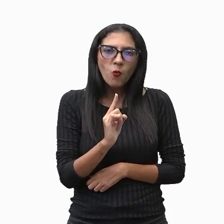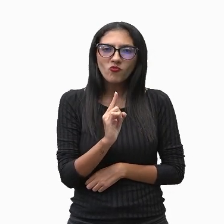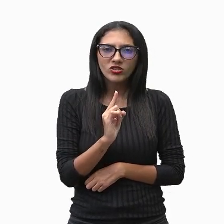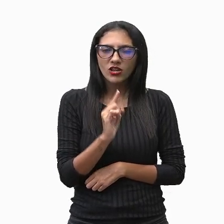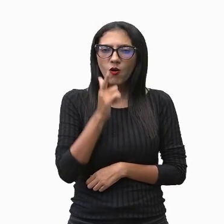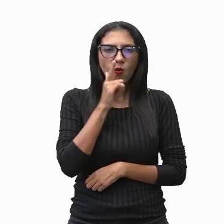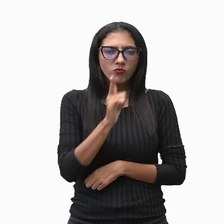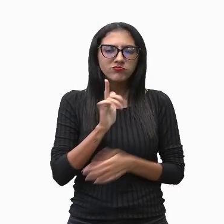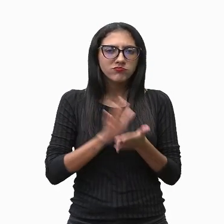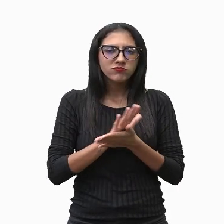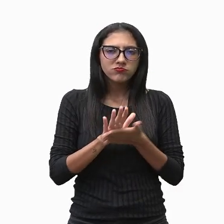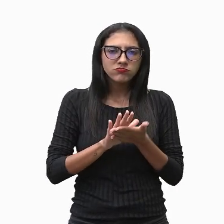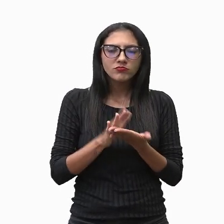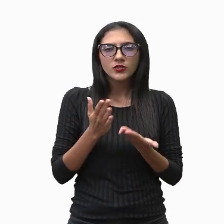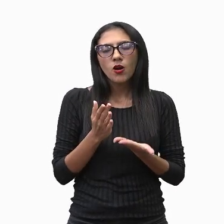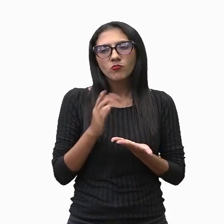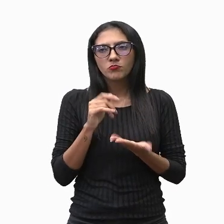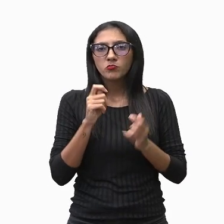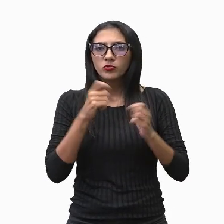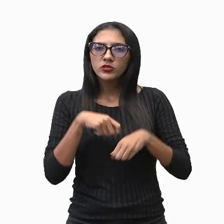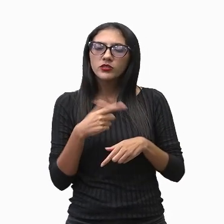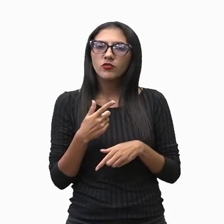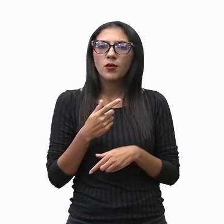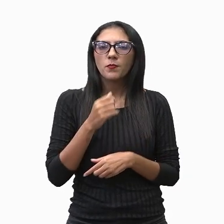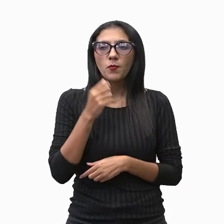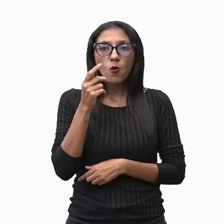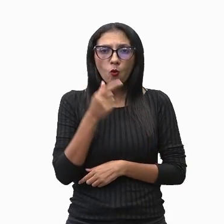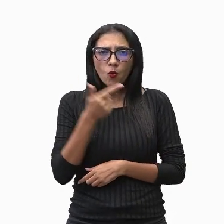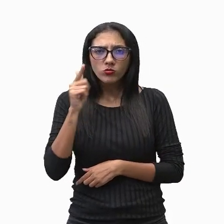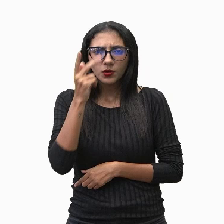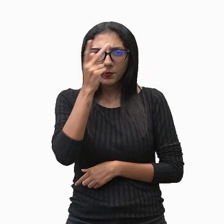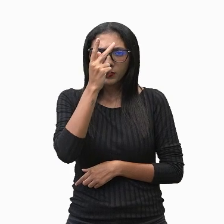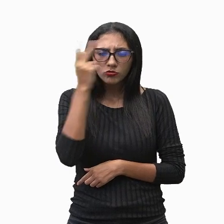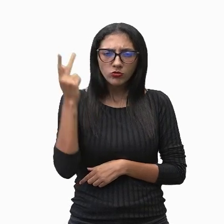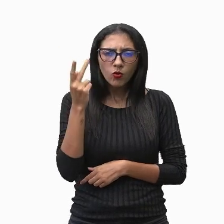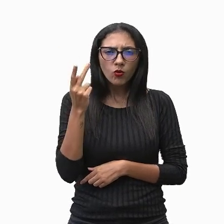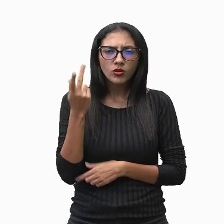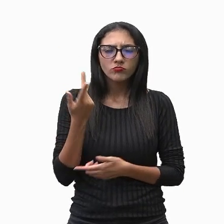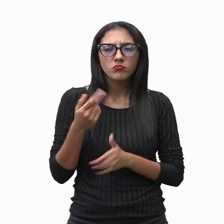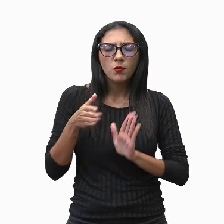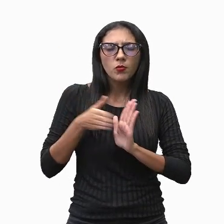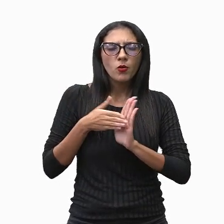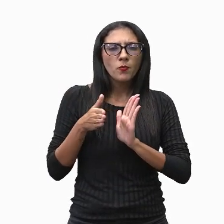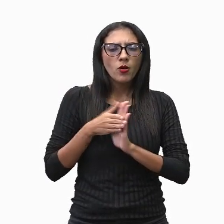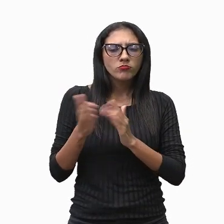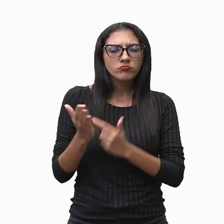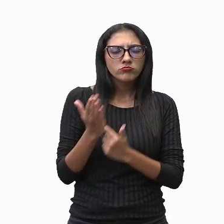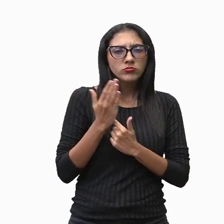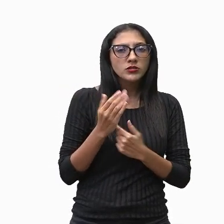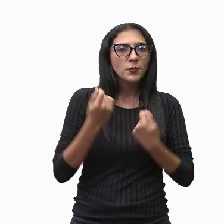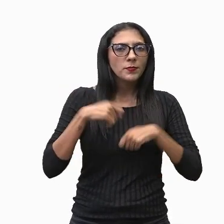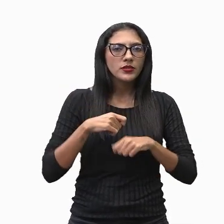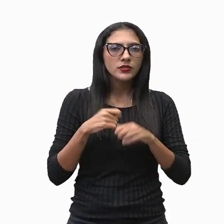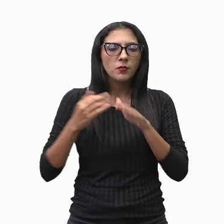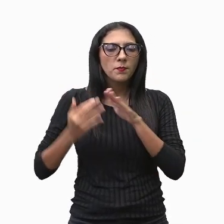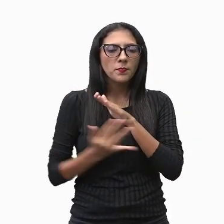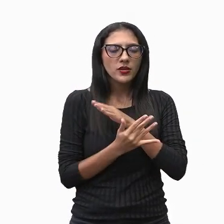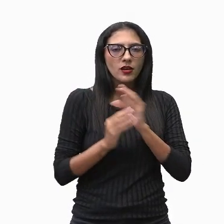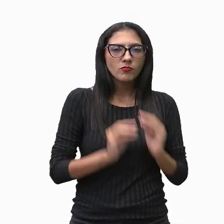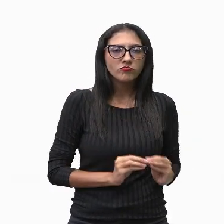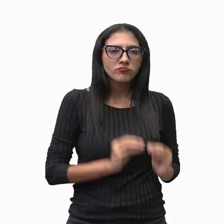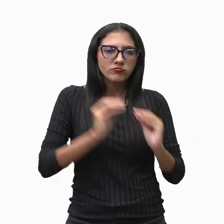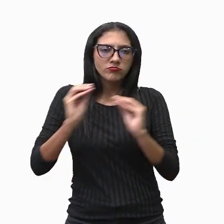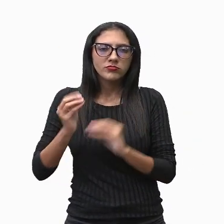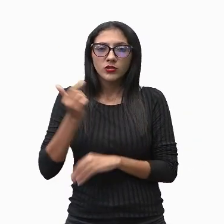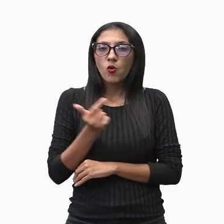contemplar, quem sabe alguém chegue, te faça uma proposta para que você faça ali uma migração, vá morar num outro lugar e você receba um